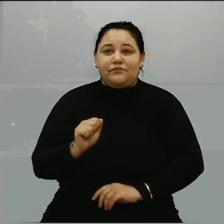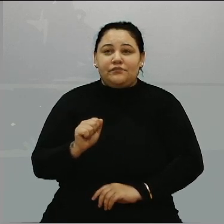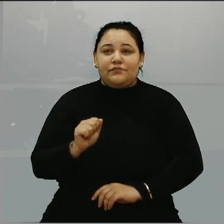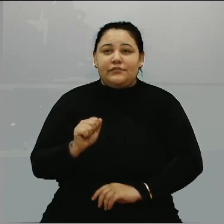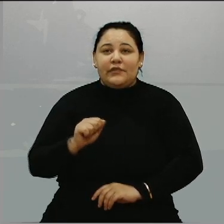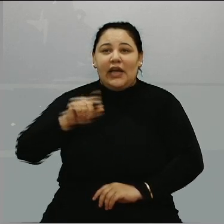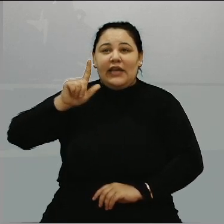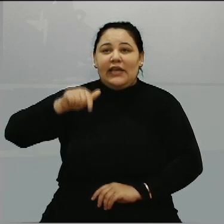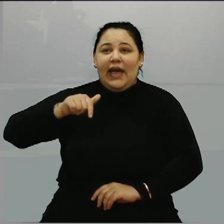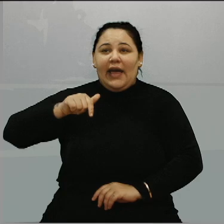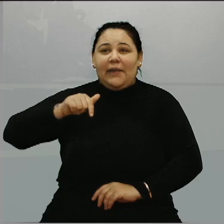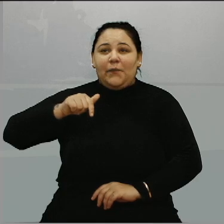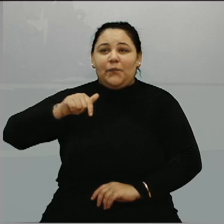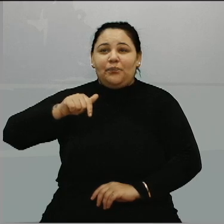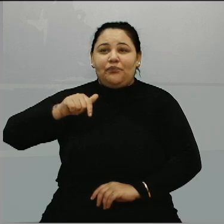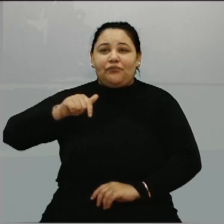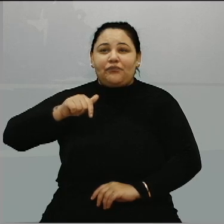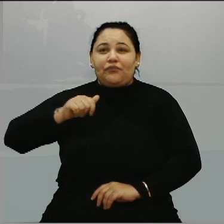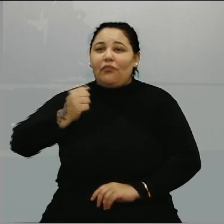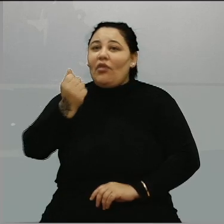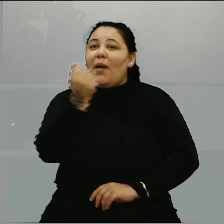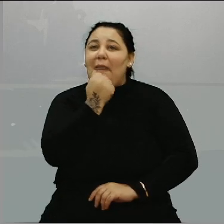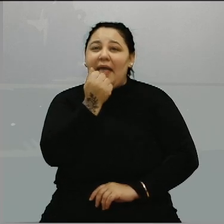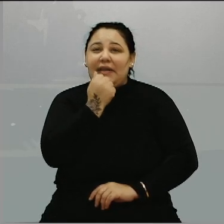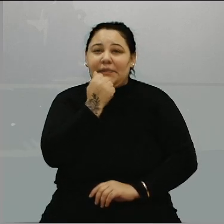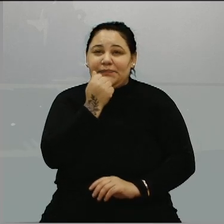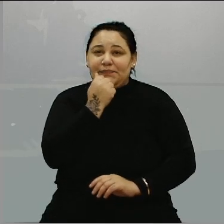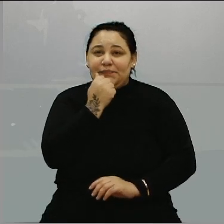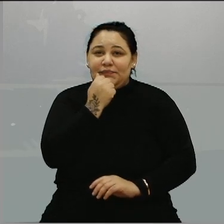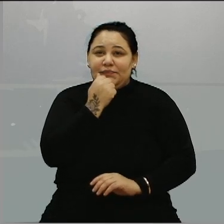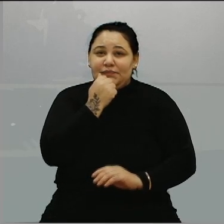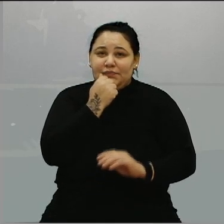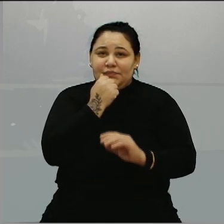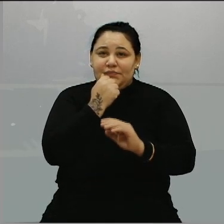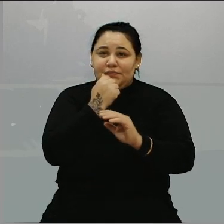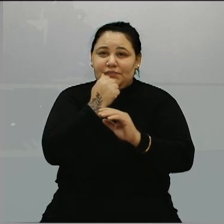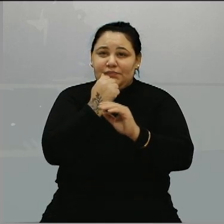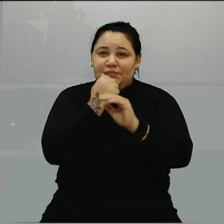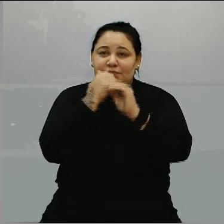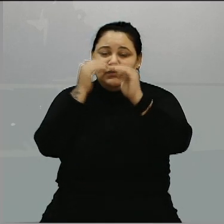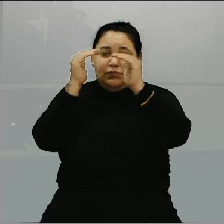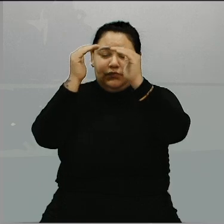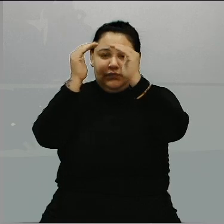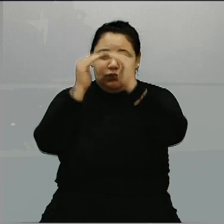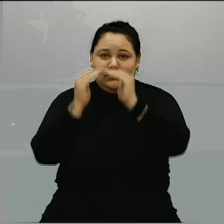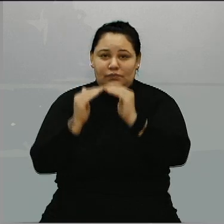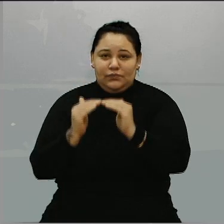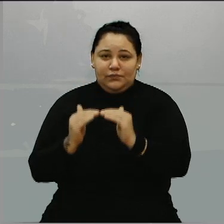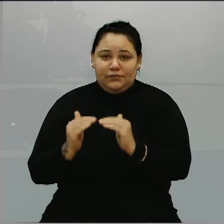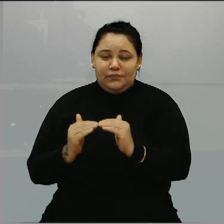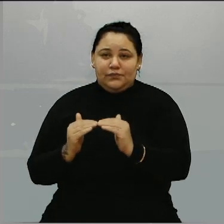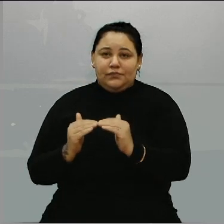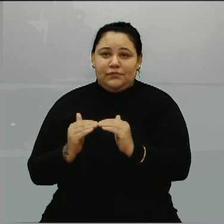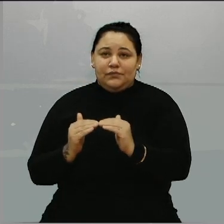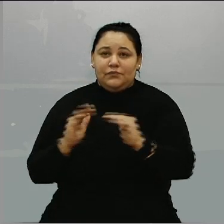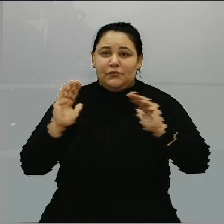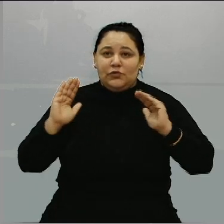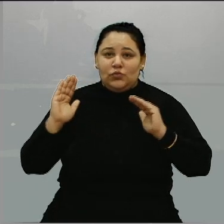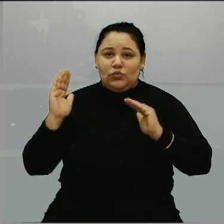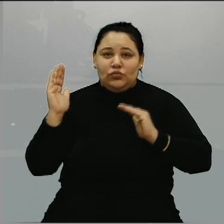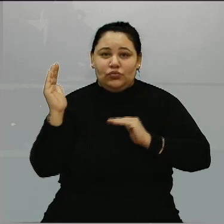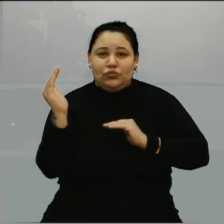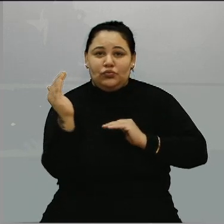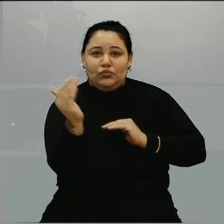painéis verticais que vão ser atravessados, né, por tirantes de aço ancorados no terreno, que proporciona